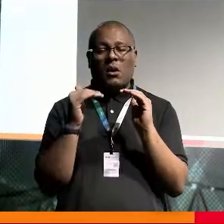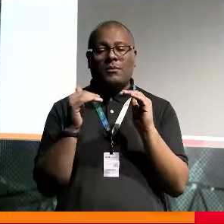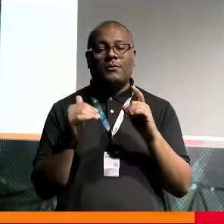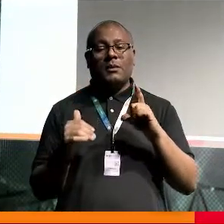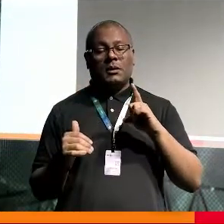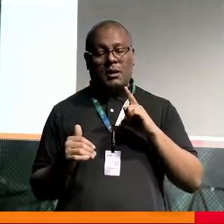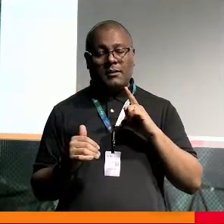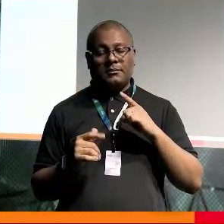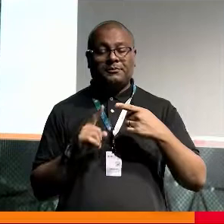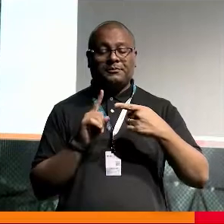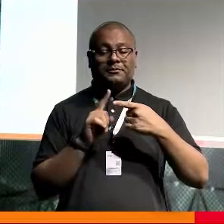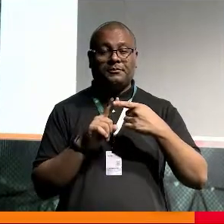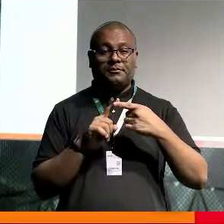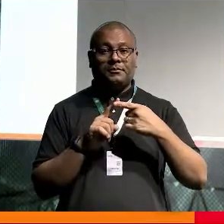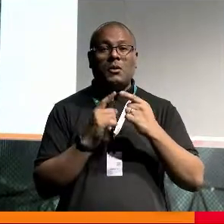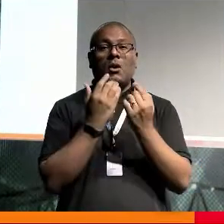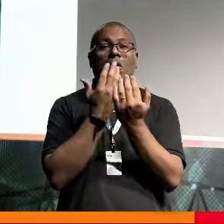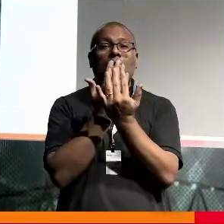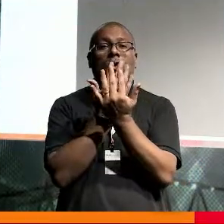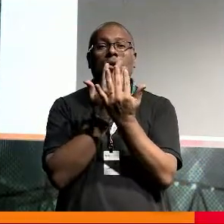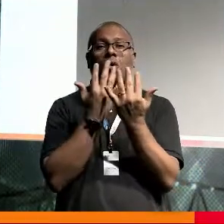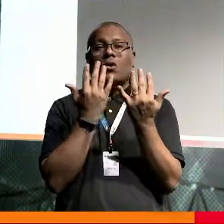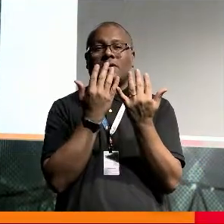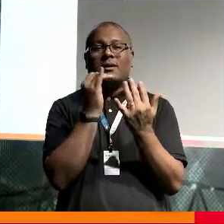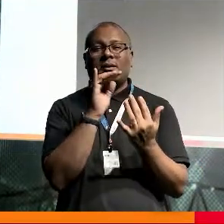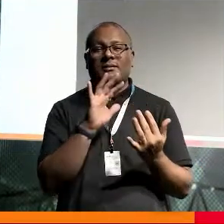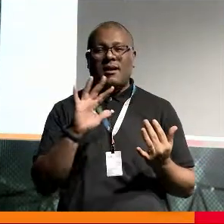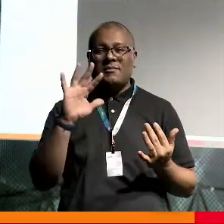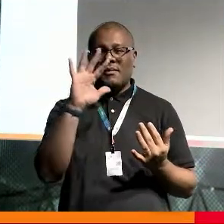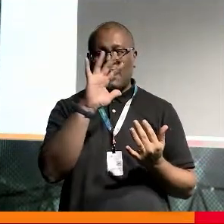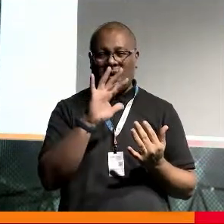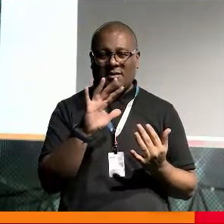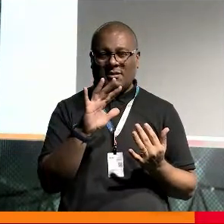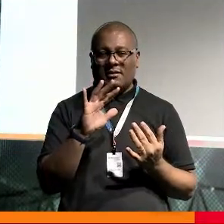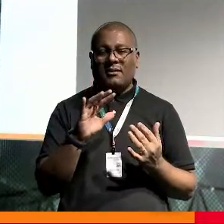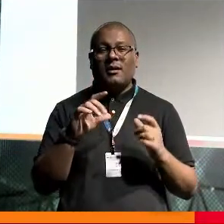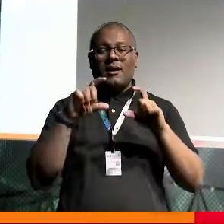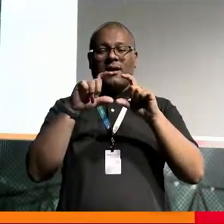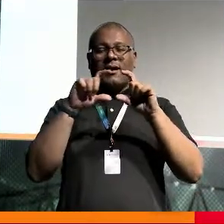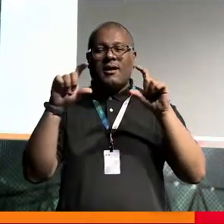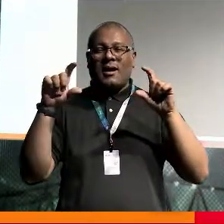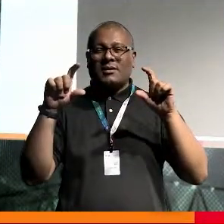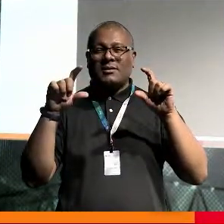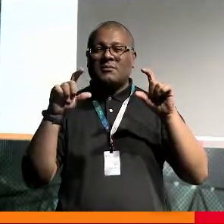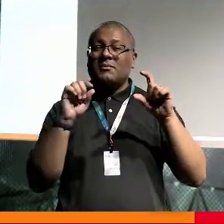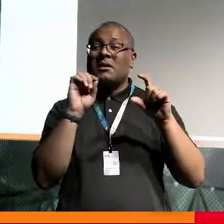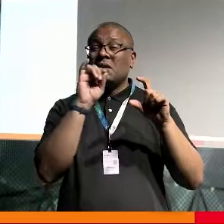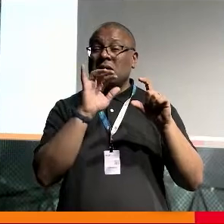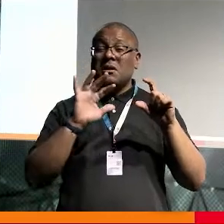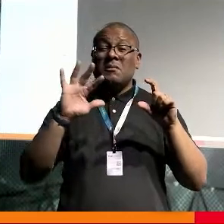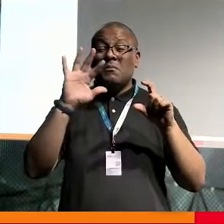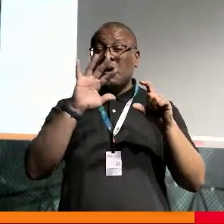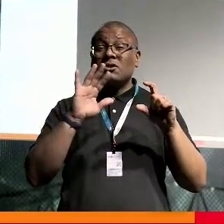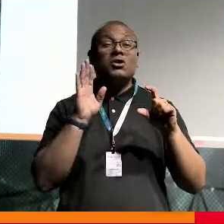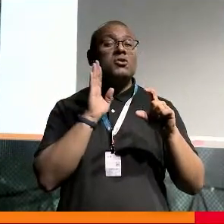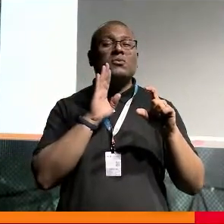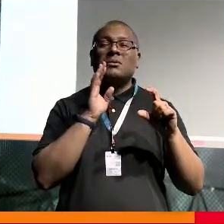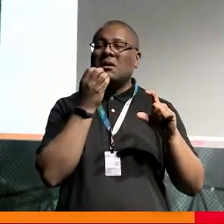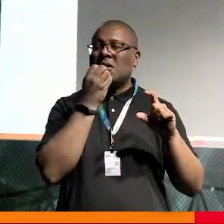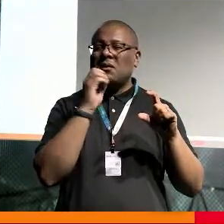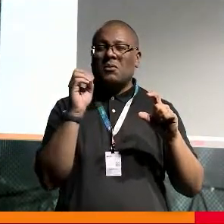tenho problema de contraste de imagem, ali na caixa também, alguma coisa de imagem que não está legal,